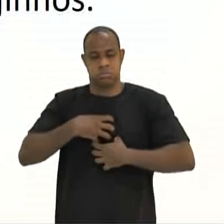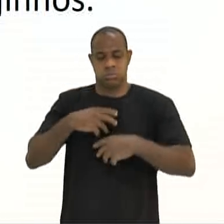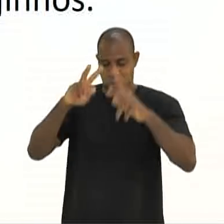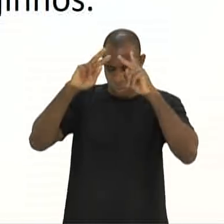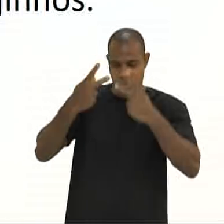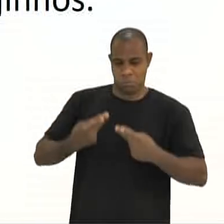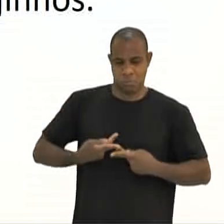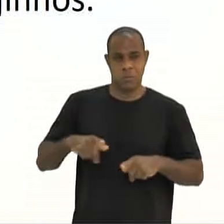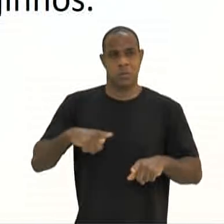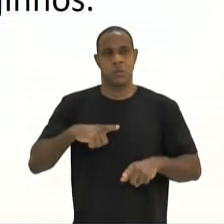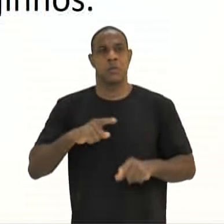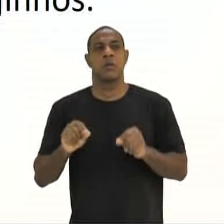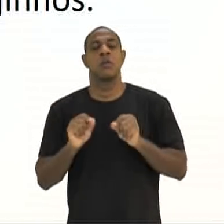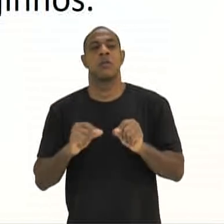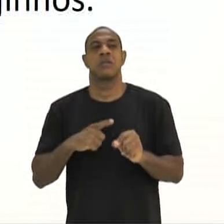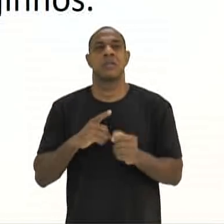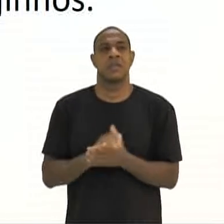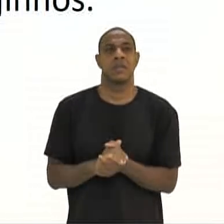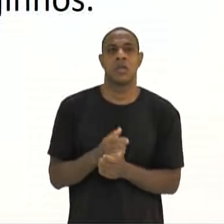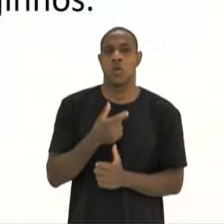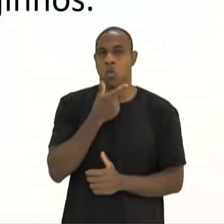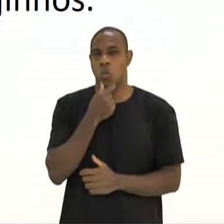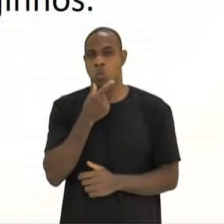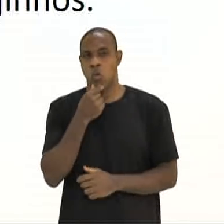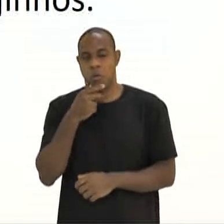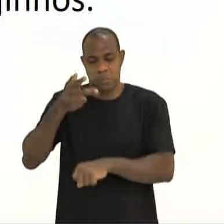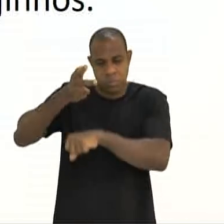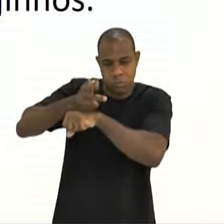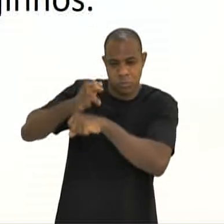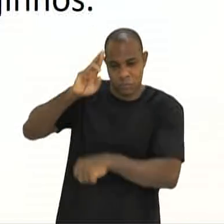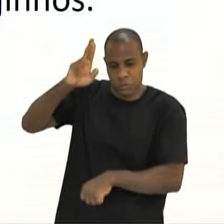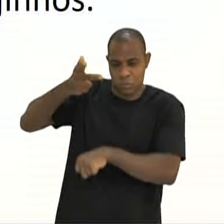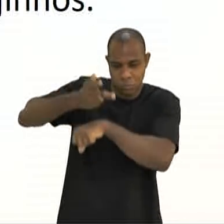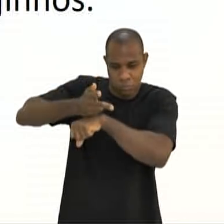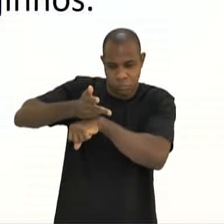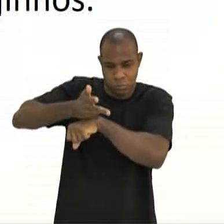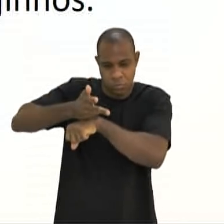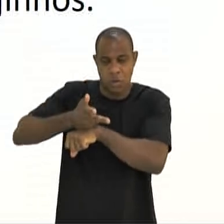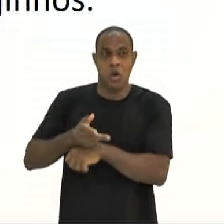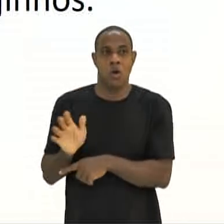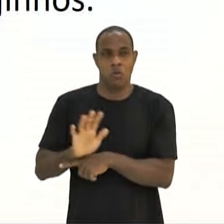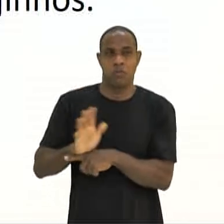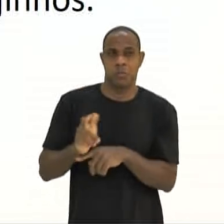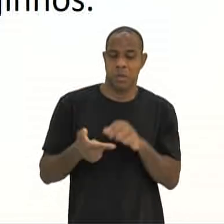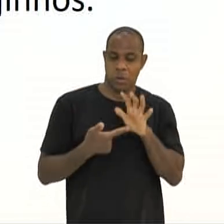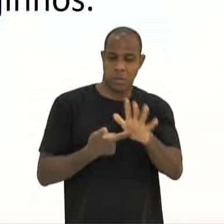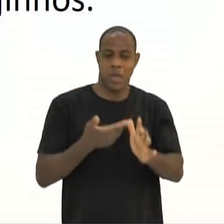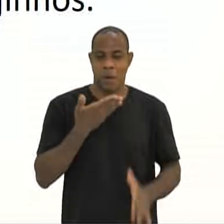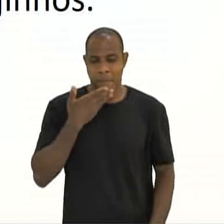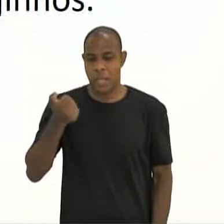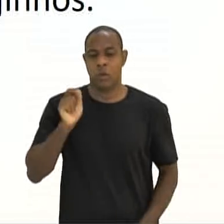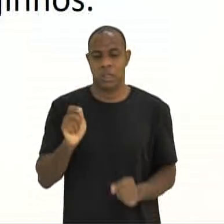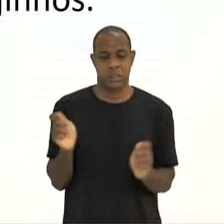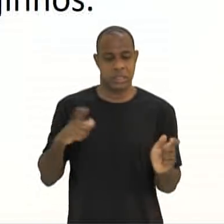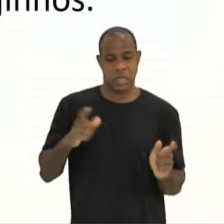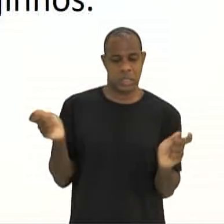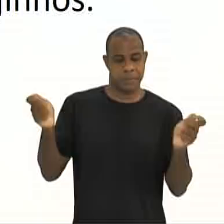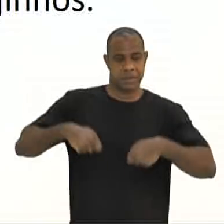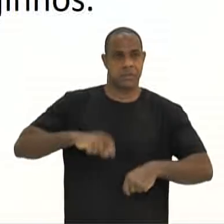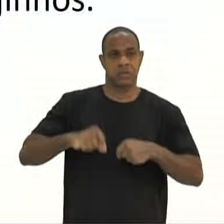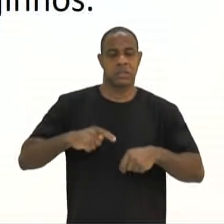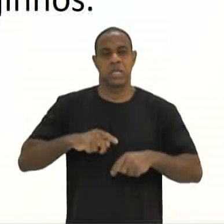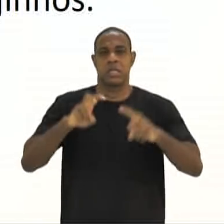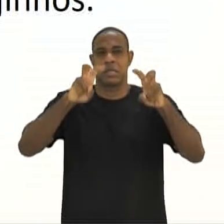humanas. Dirigido por Peter Docter, o filme representa o melhor da Pixar na sua capacidade de abordar